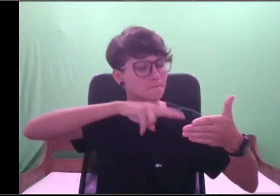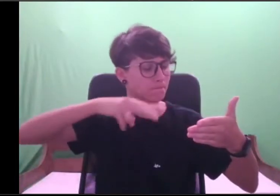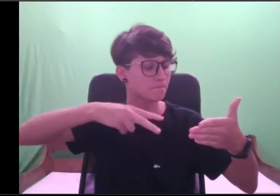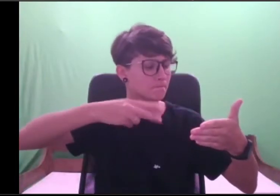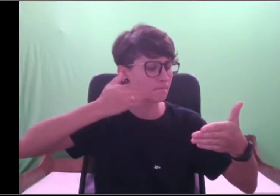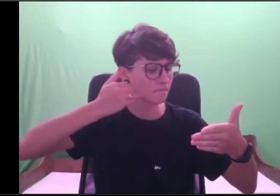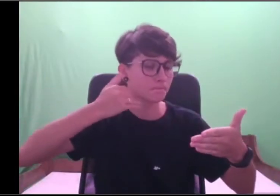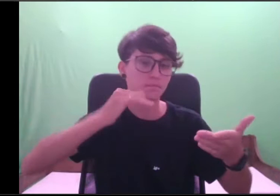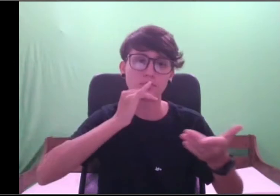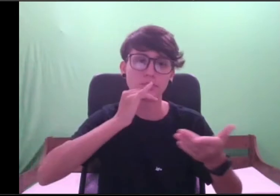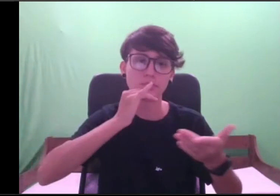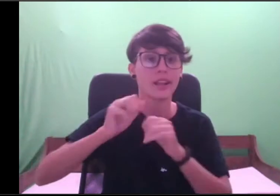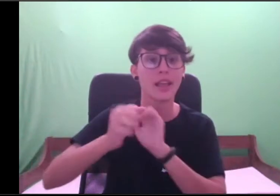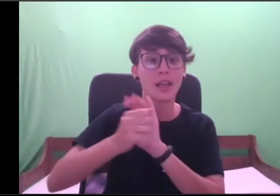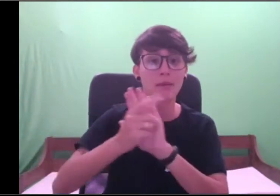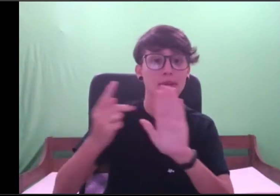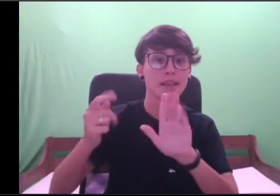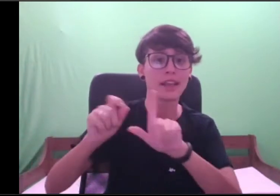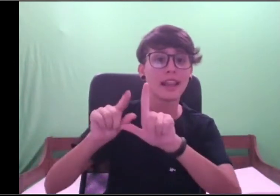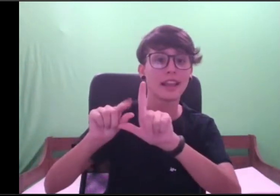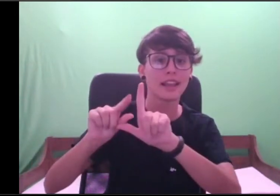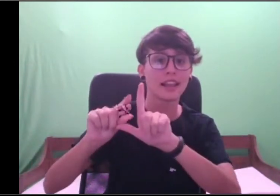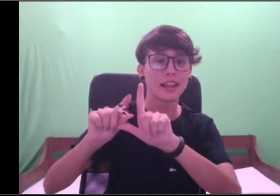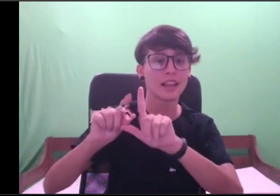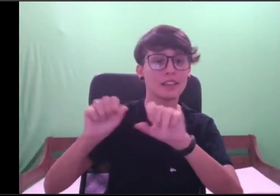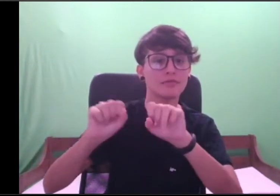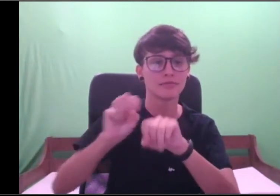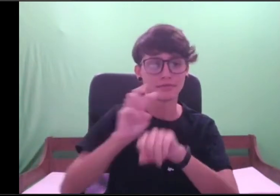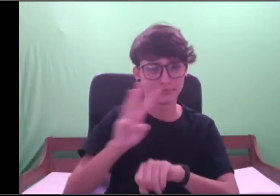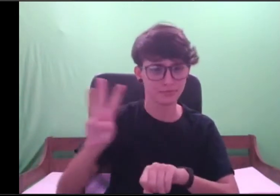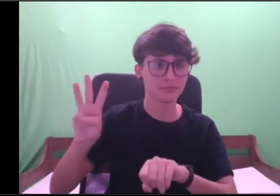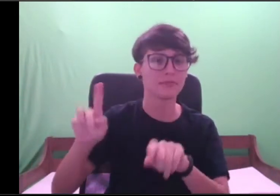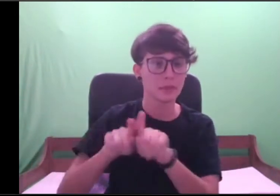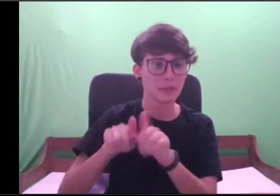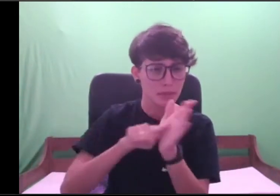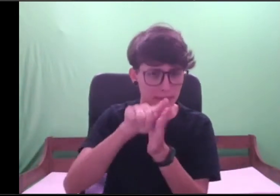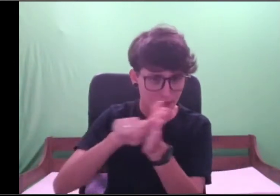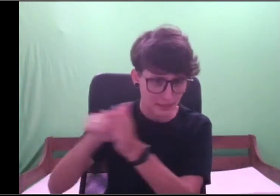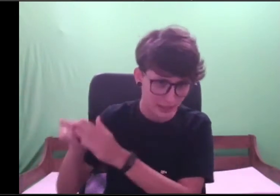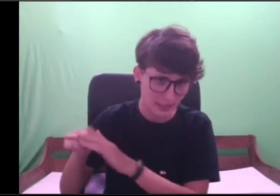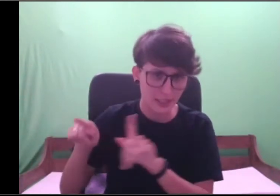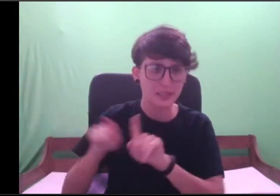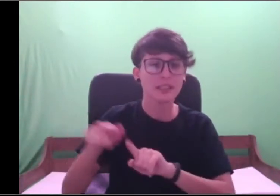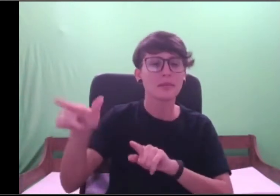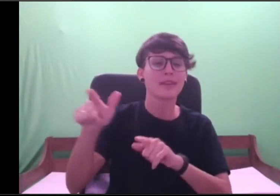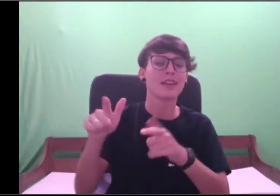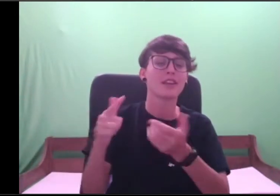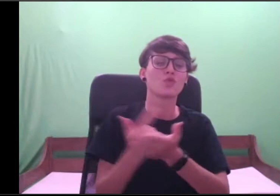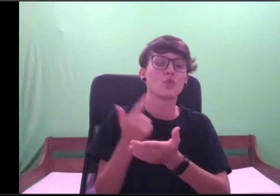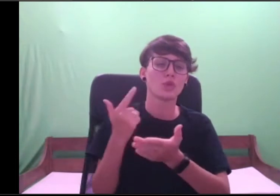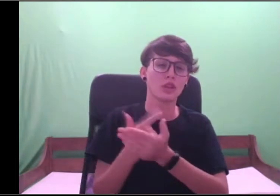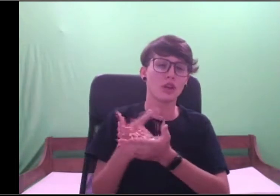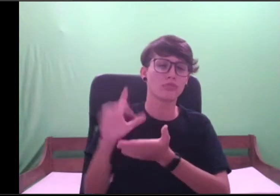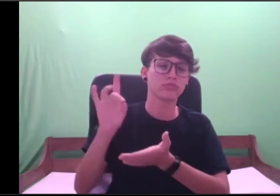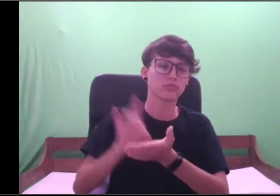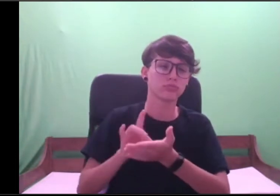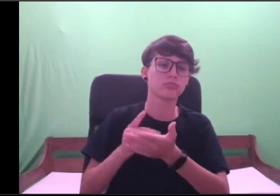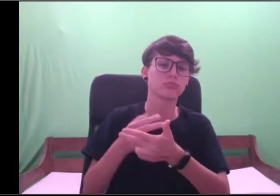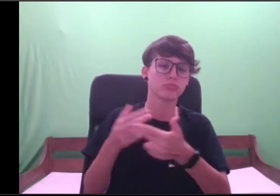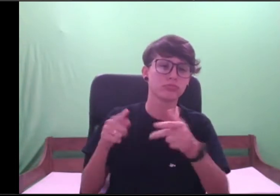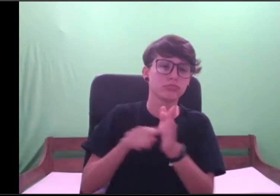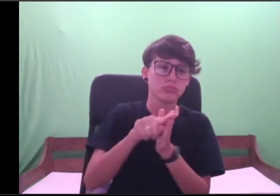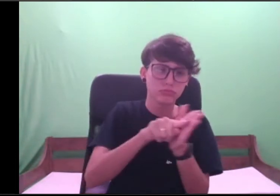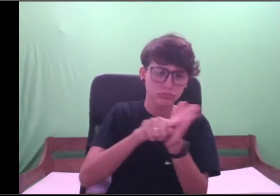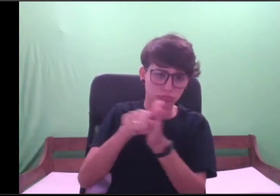O LinkedIn faz uma pesquisa sobre isso, o Fórum Econômico Mundial também tem, e é bacana, porque